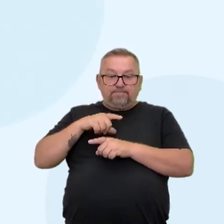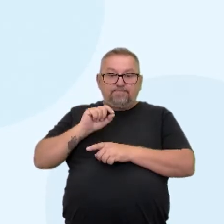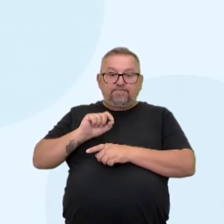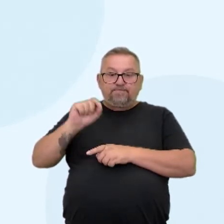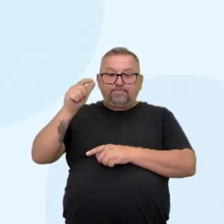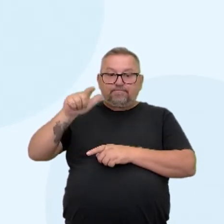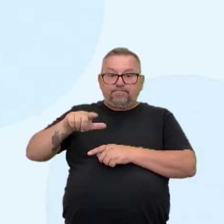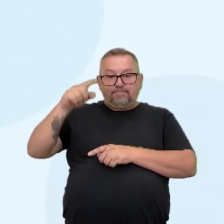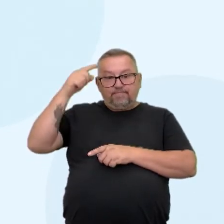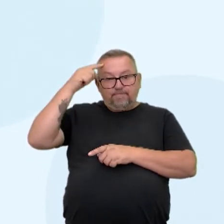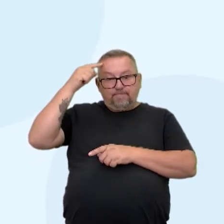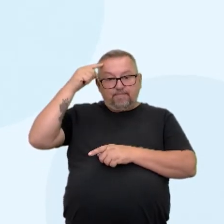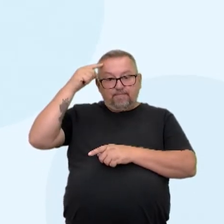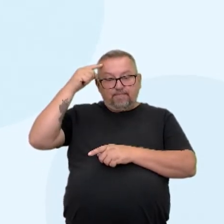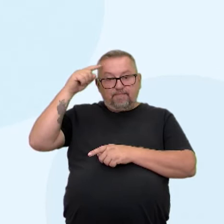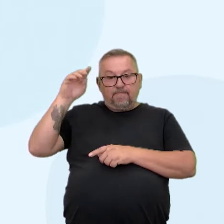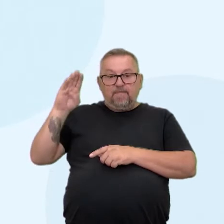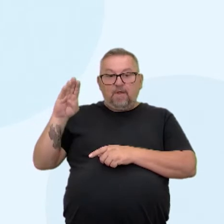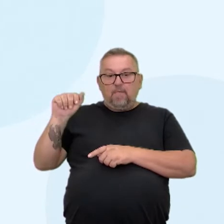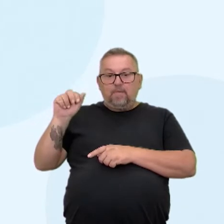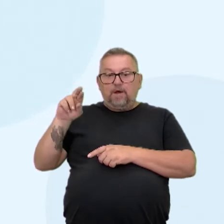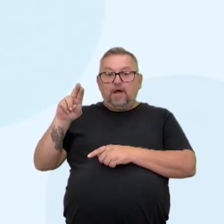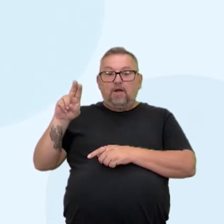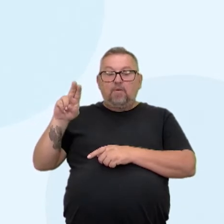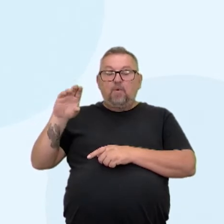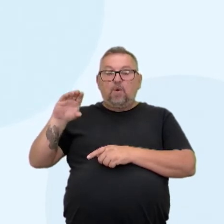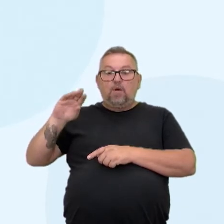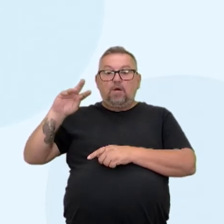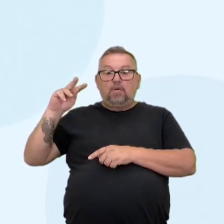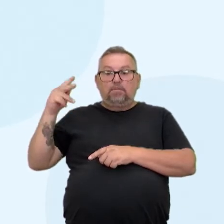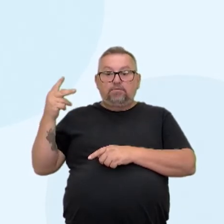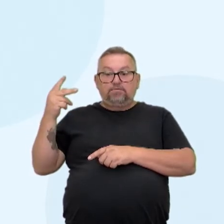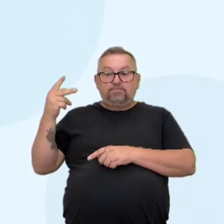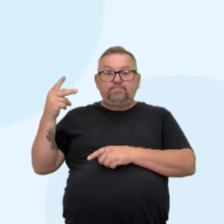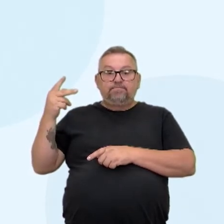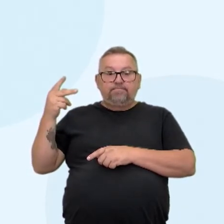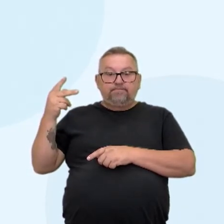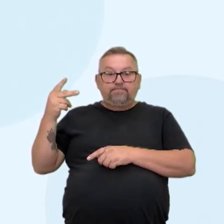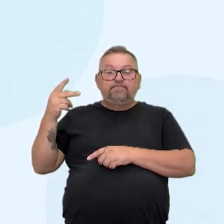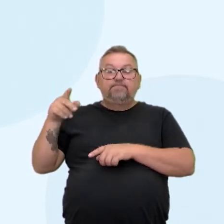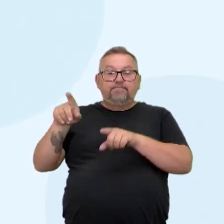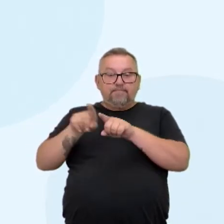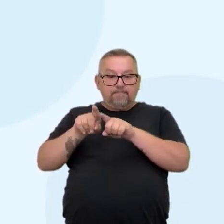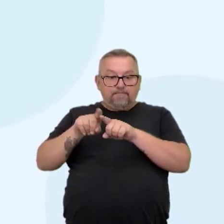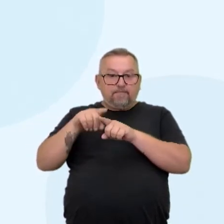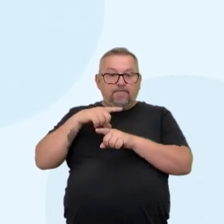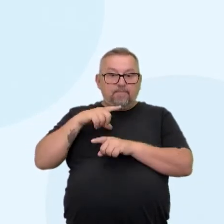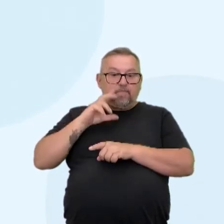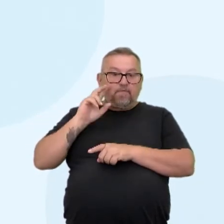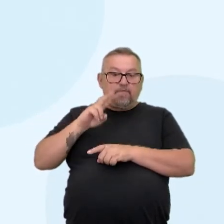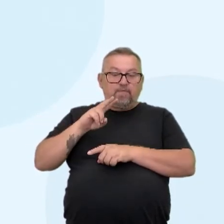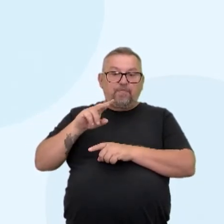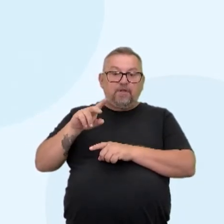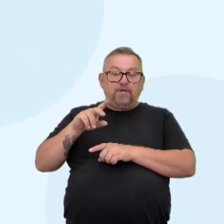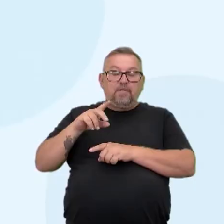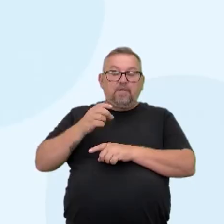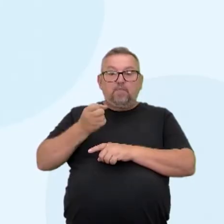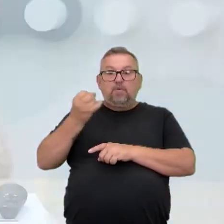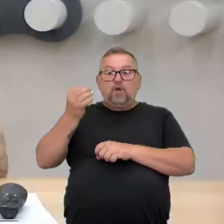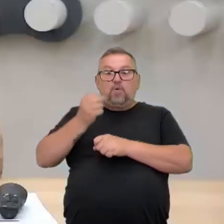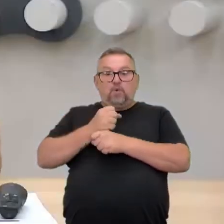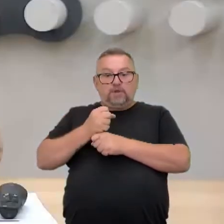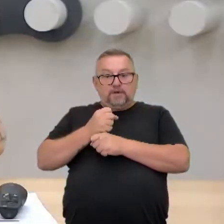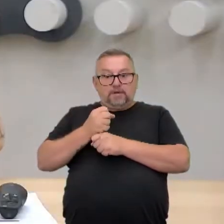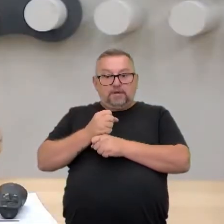um outro Pensador que viveu aí também no século 17 ele foi contemporâneo de de kart por